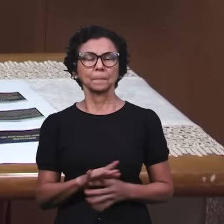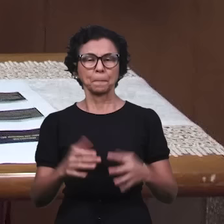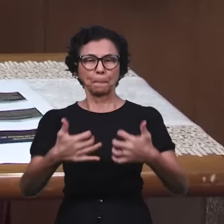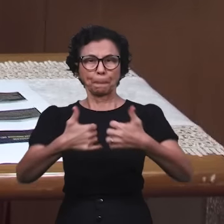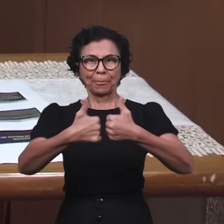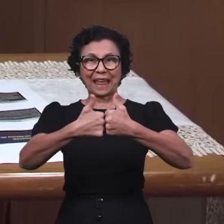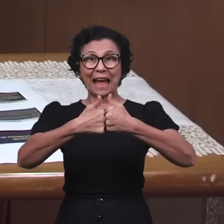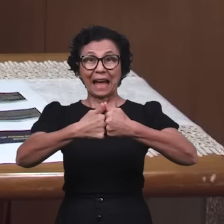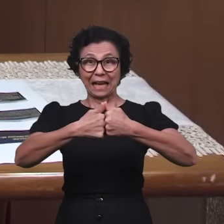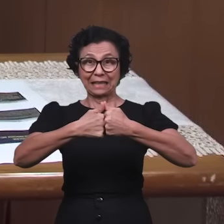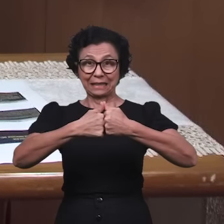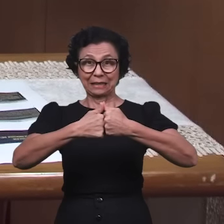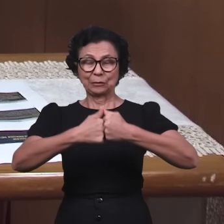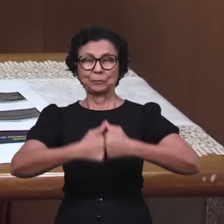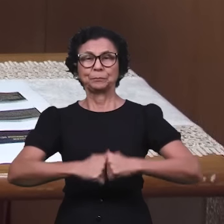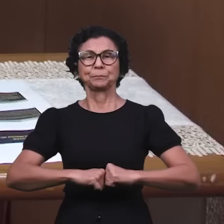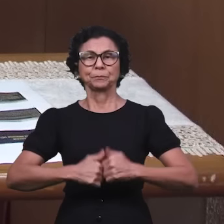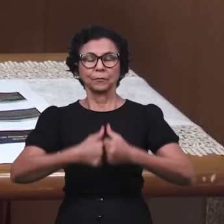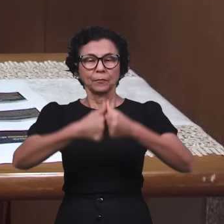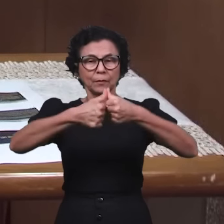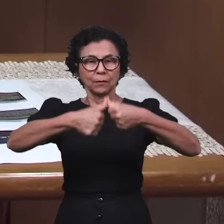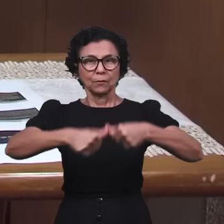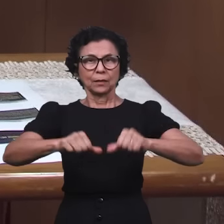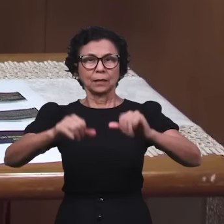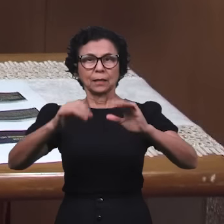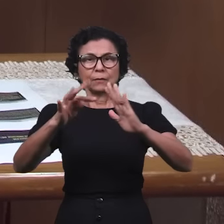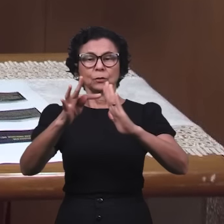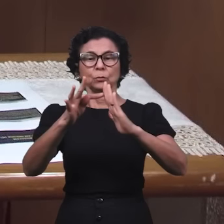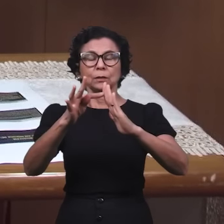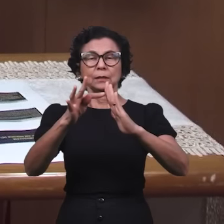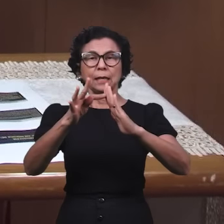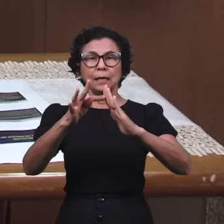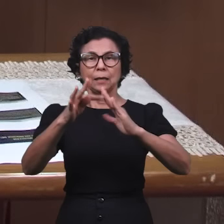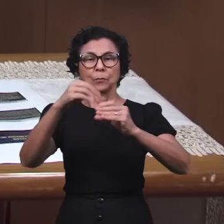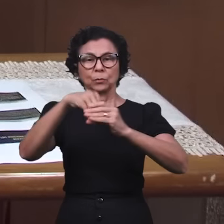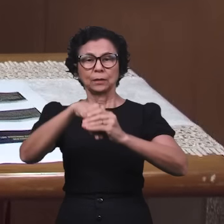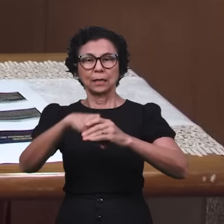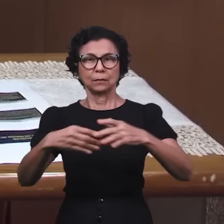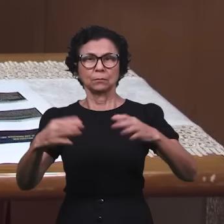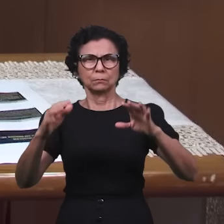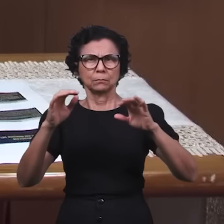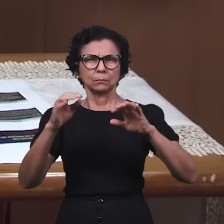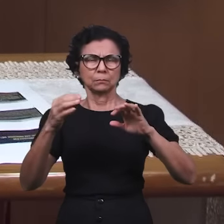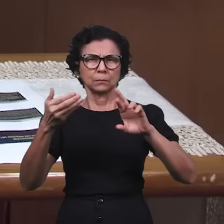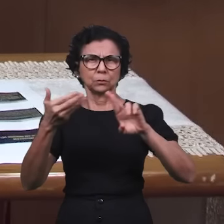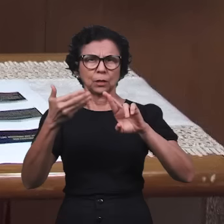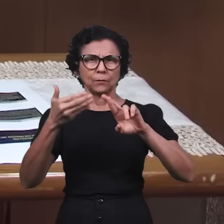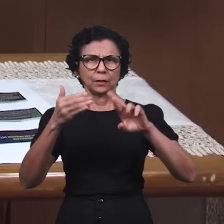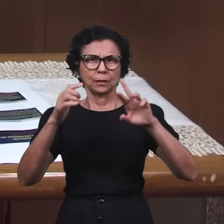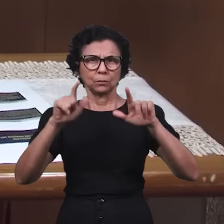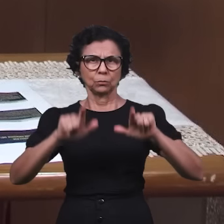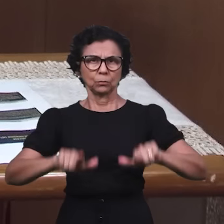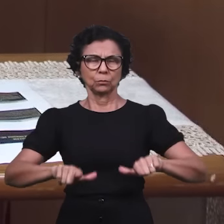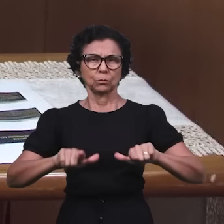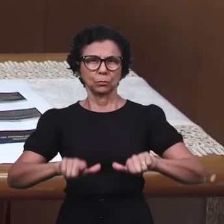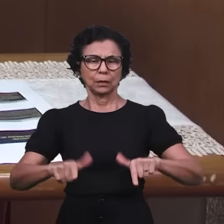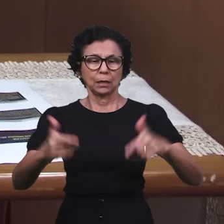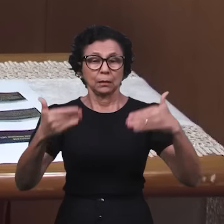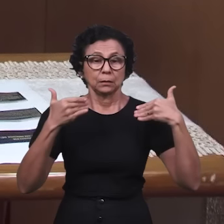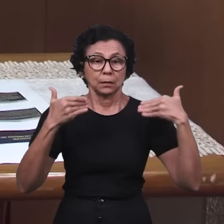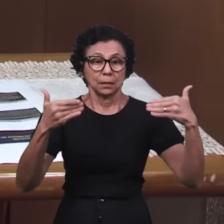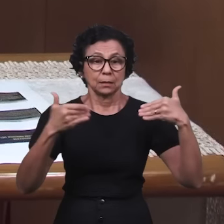Aliança ficava dentro do templo e o templo, por sua vez, nos referindo ao deserto, né? O tabernáculo no deserto,